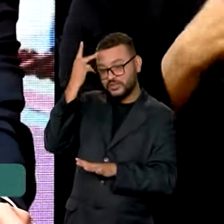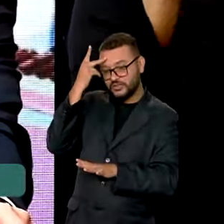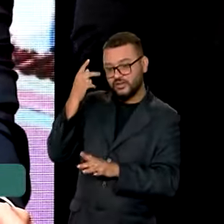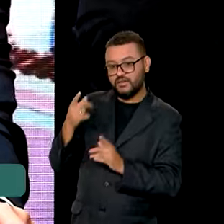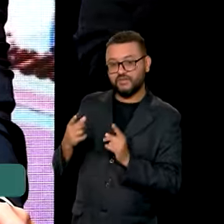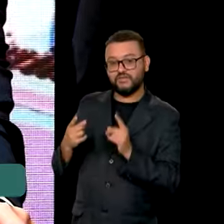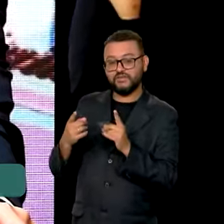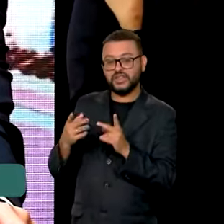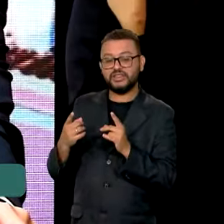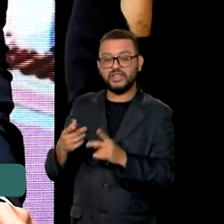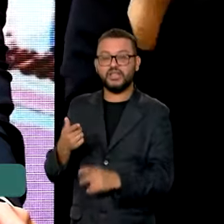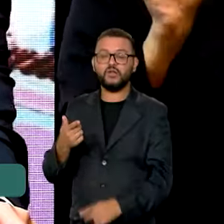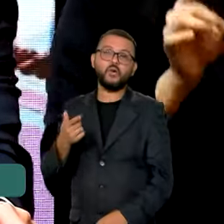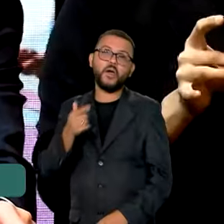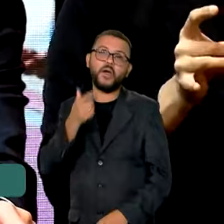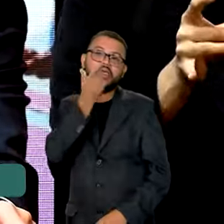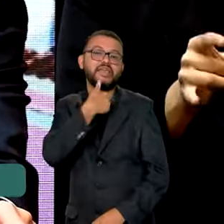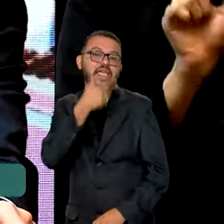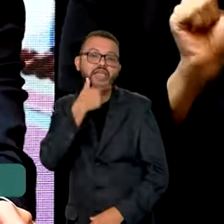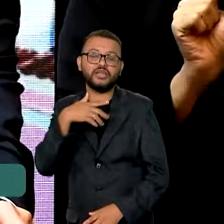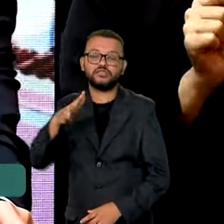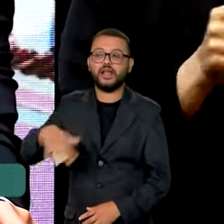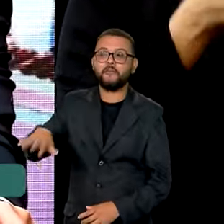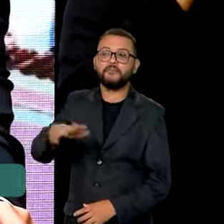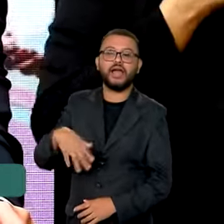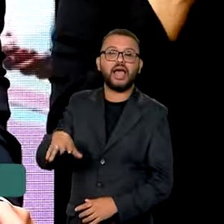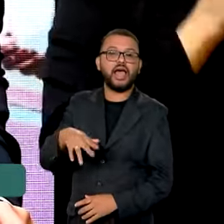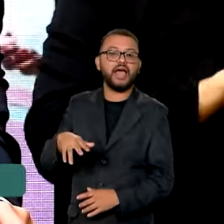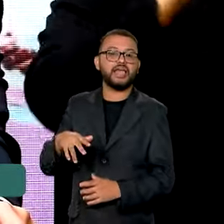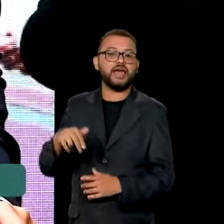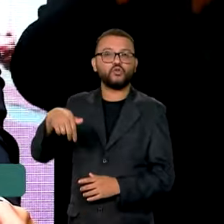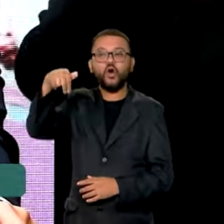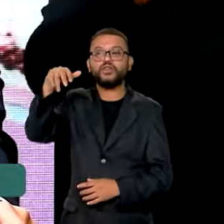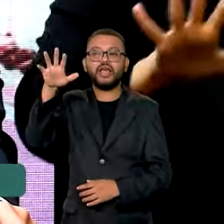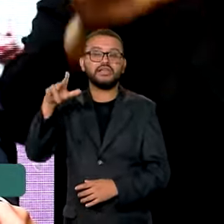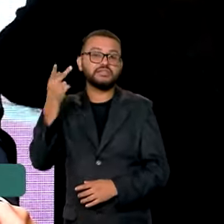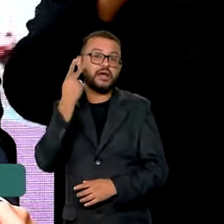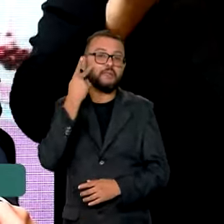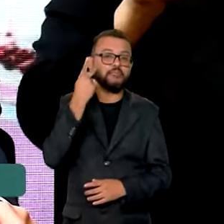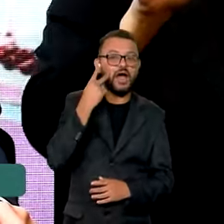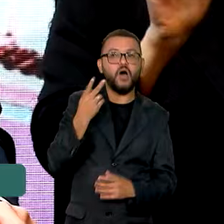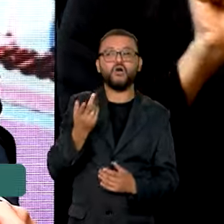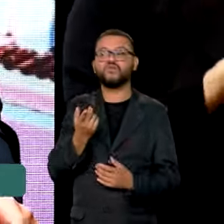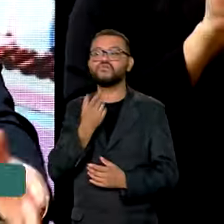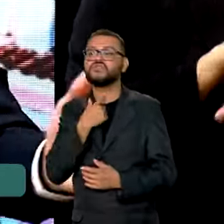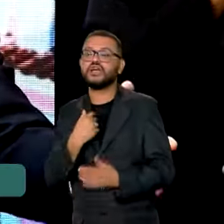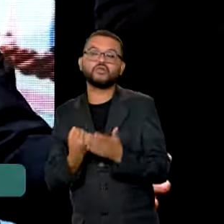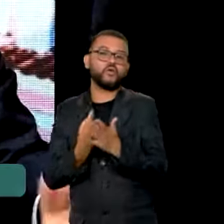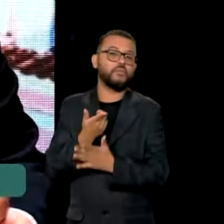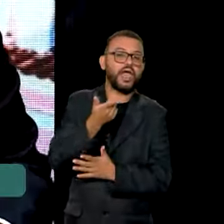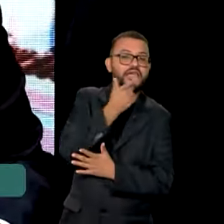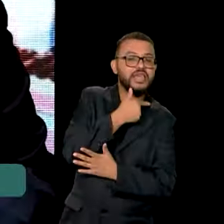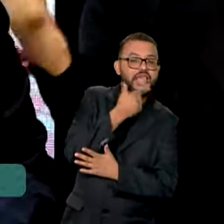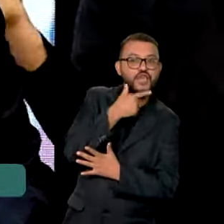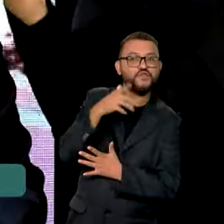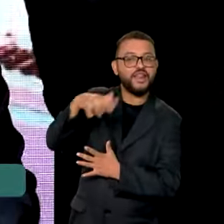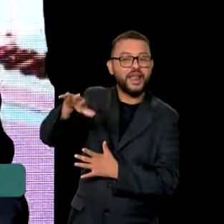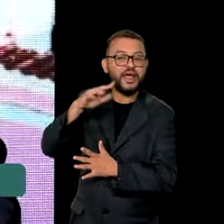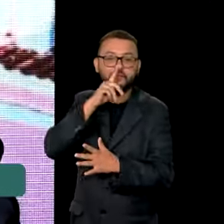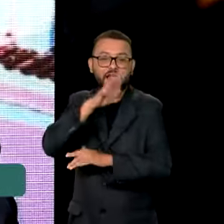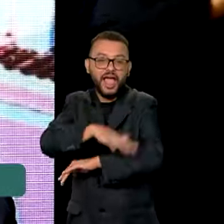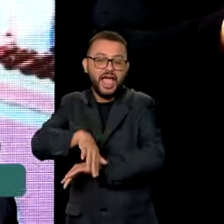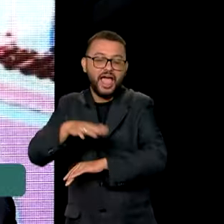no Praia do Nordeste, que depende de pessoas voando de São Paulo para o Nordeste para vender o queijo dele na